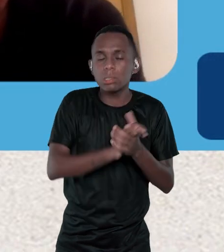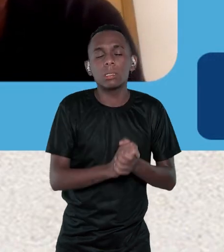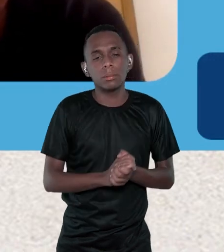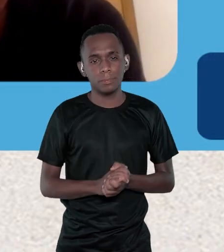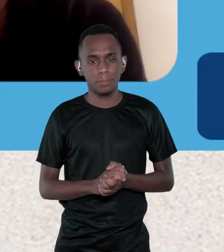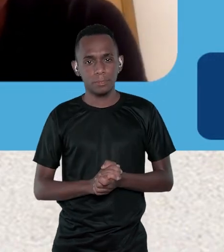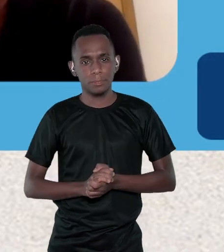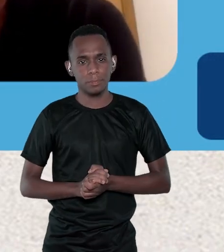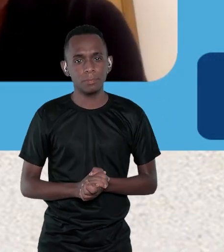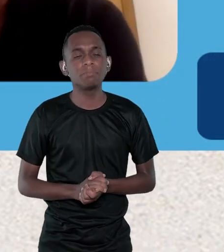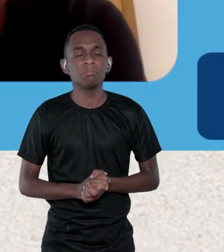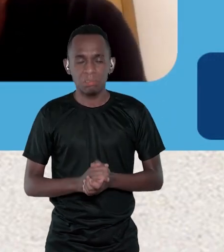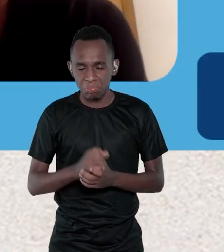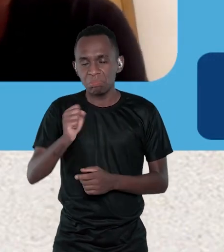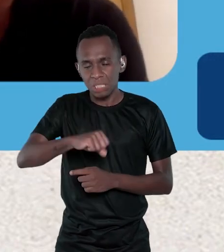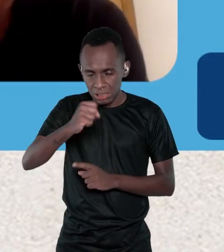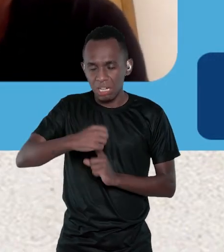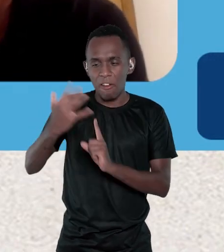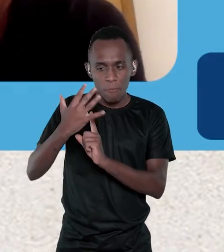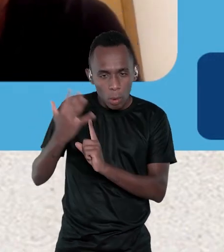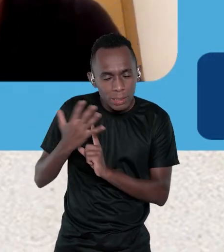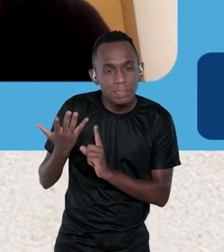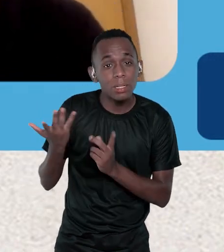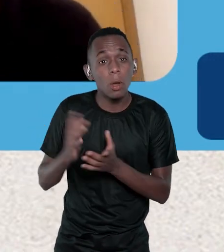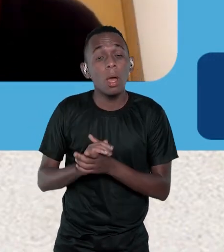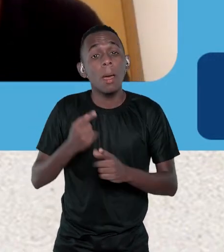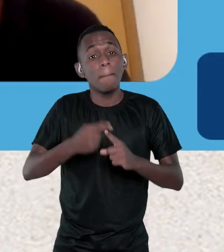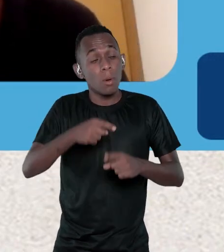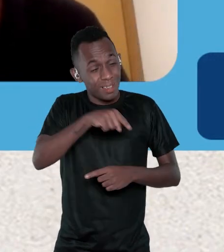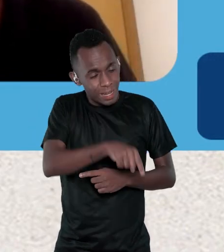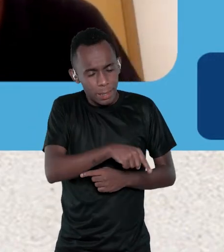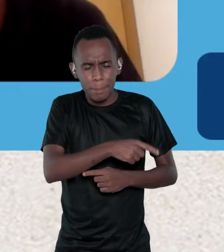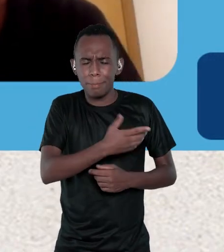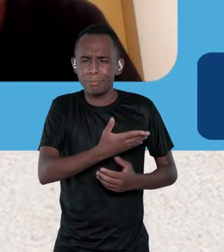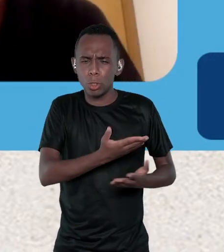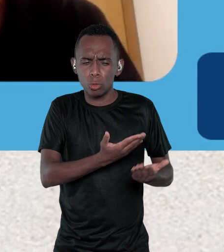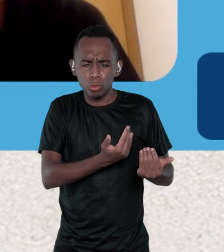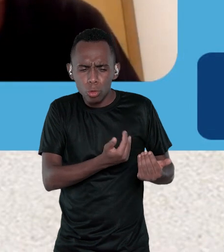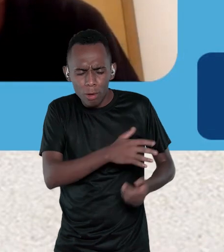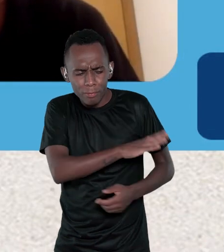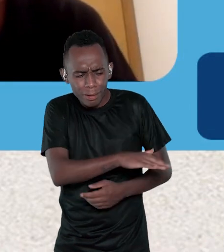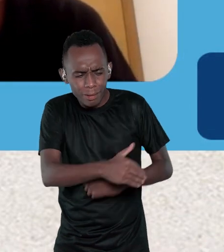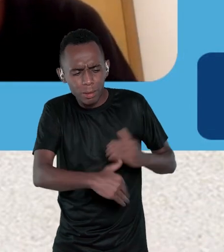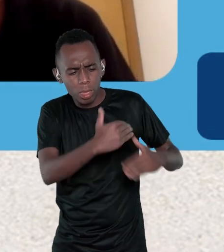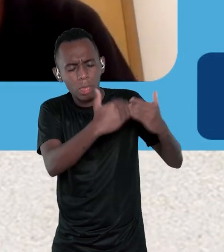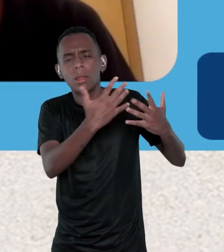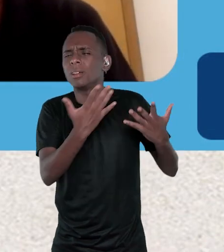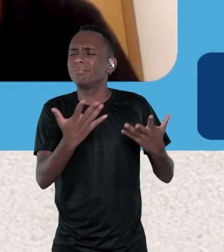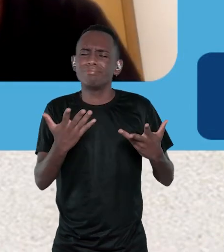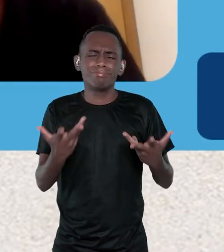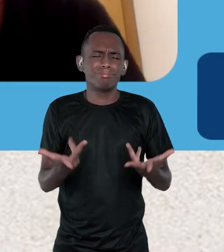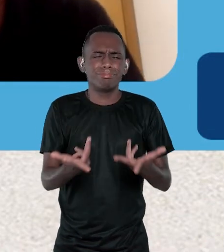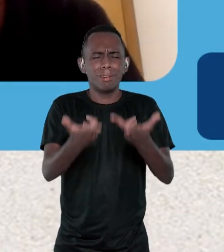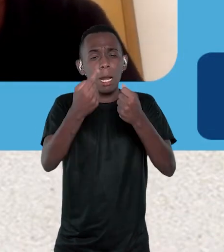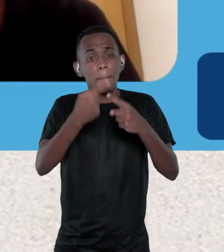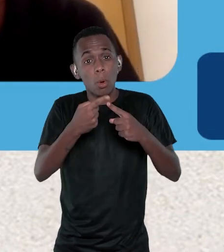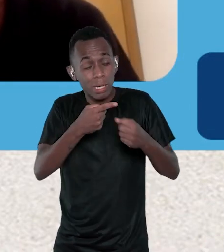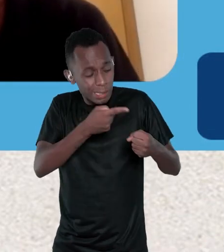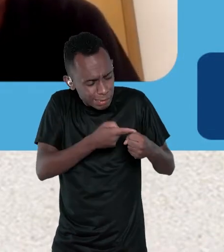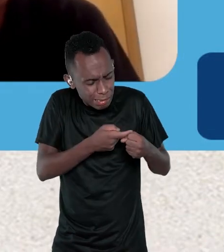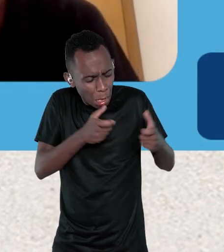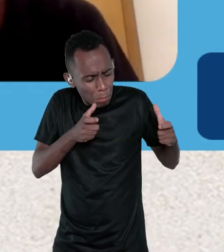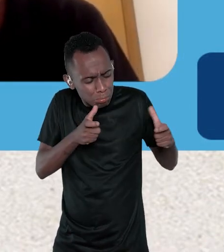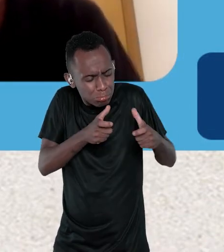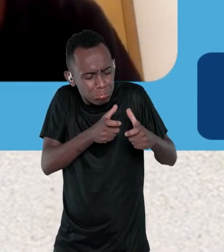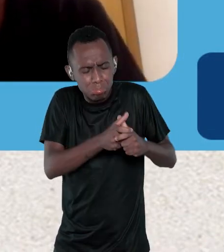poesia. Forma, né? De toda forma. Assim, minha infância foi espetacular. Uma